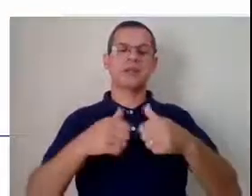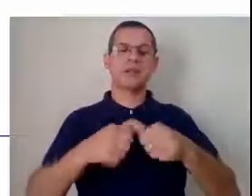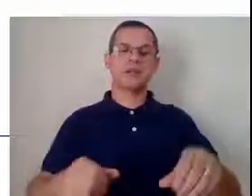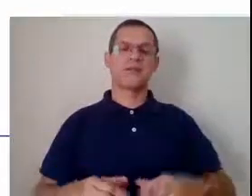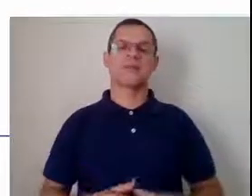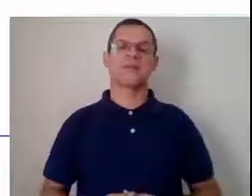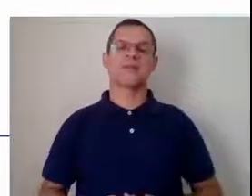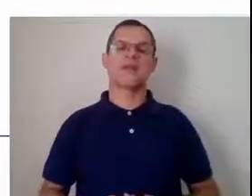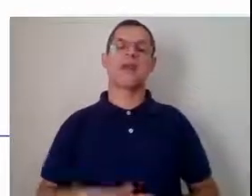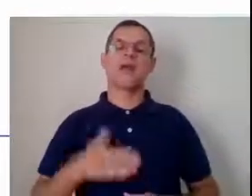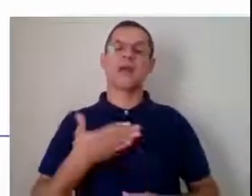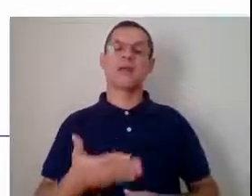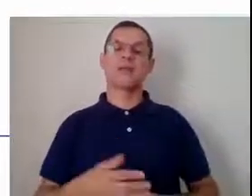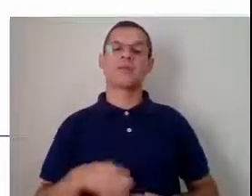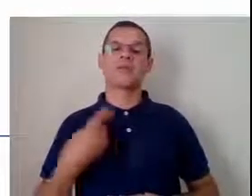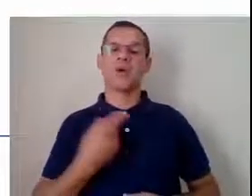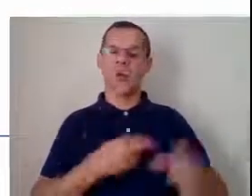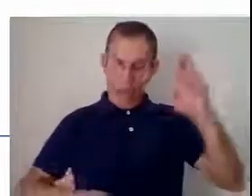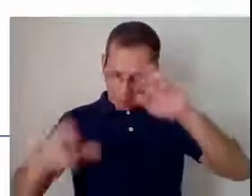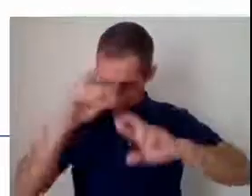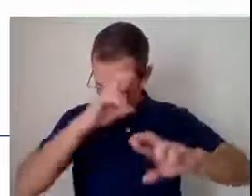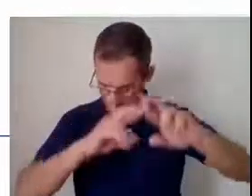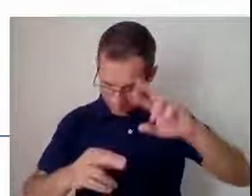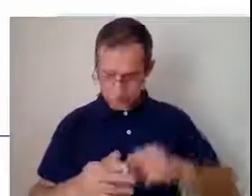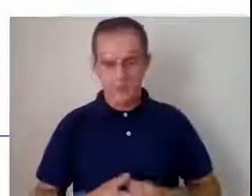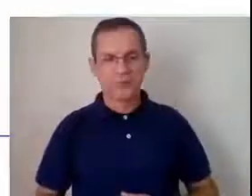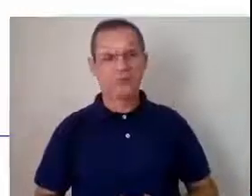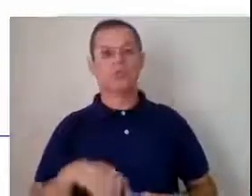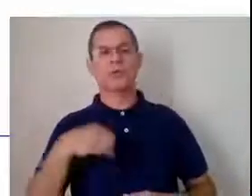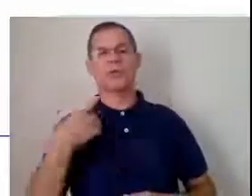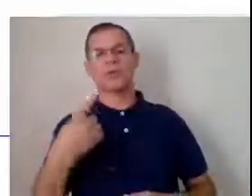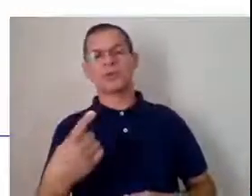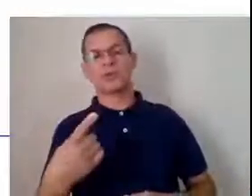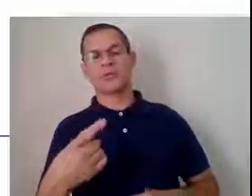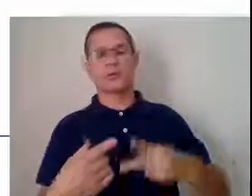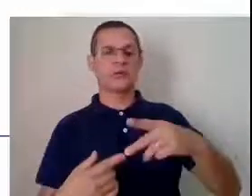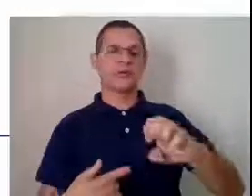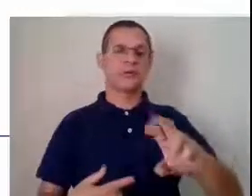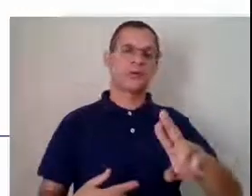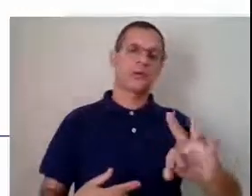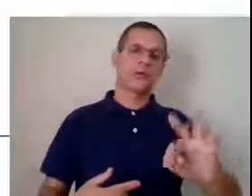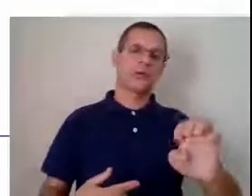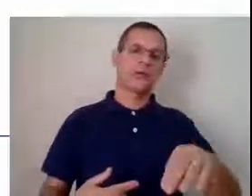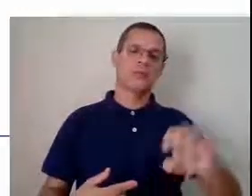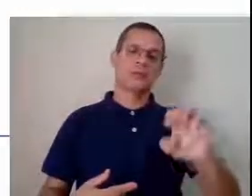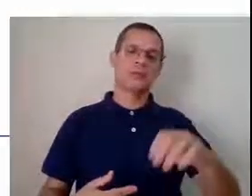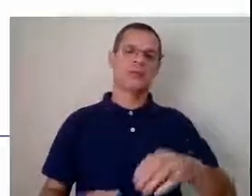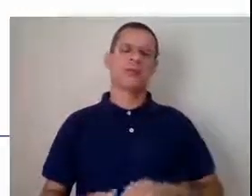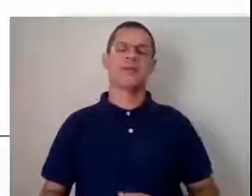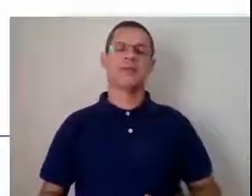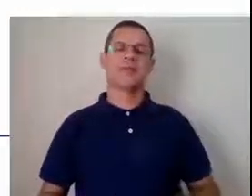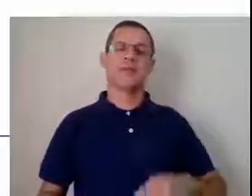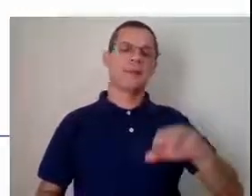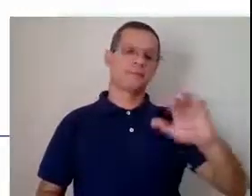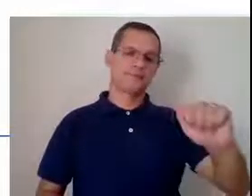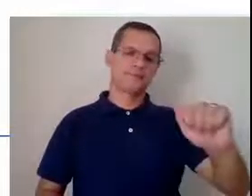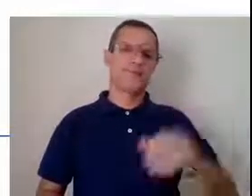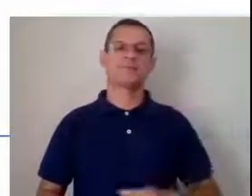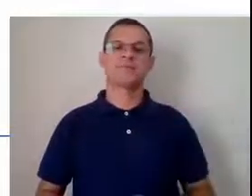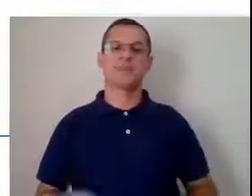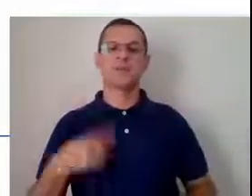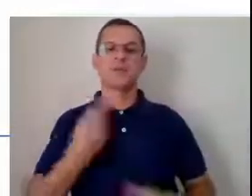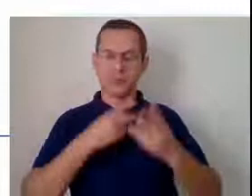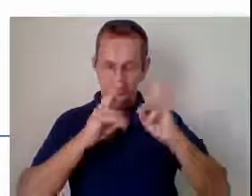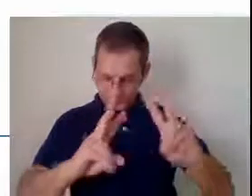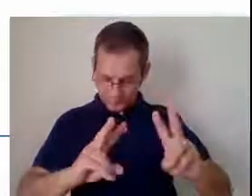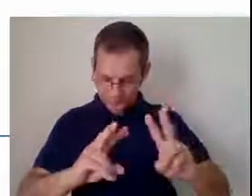tá? Então, vamos analisar. O 1 pertence a, vamos